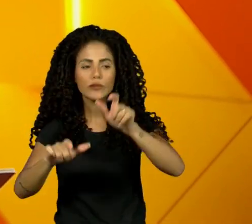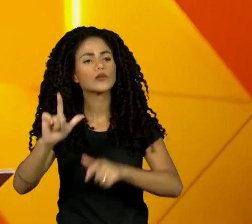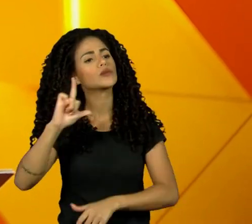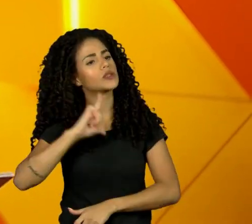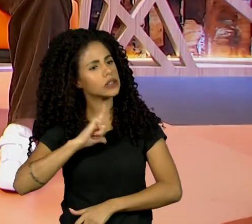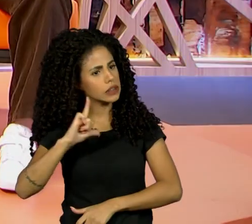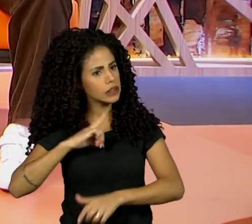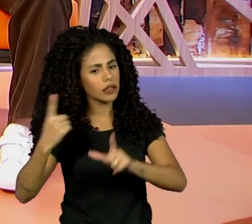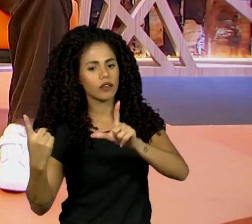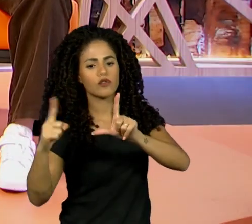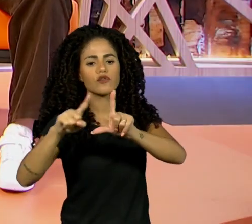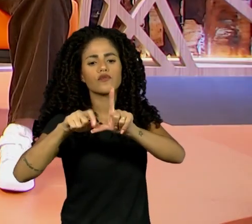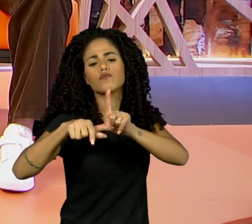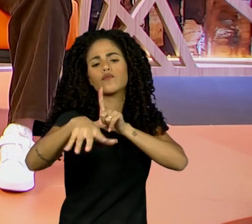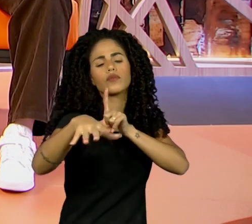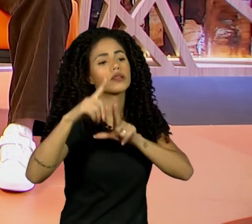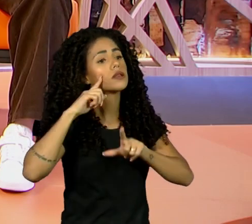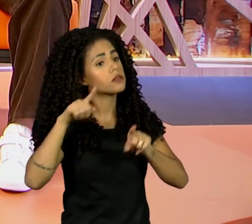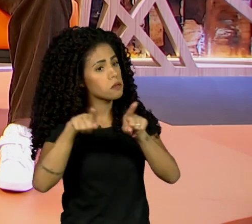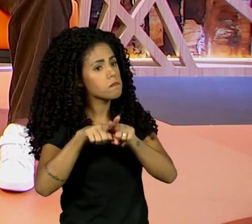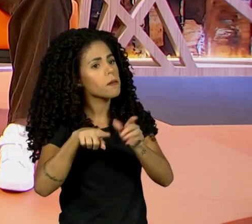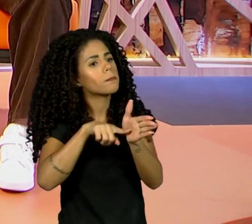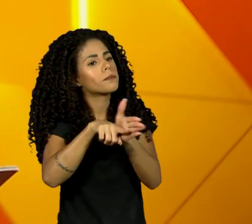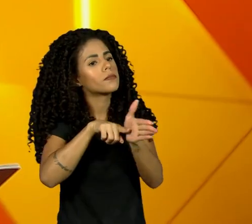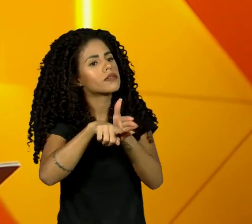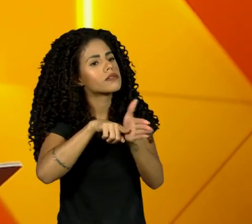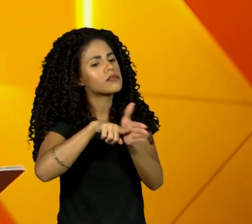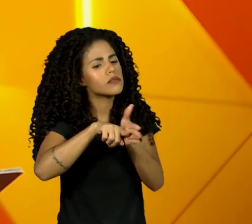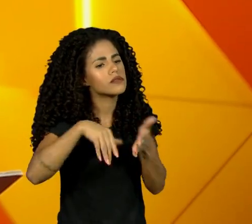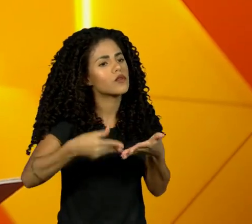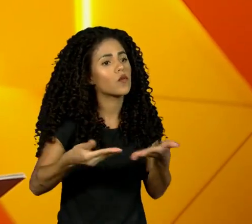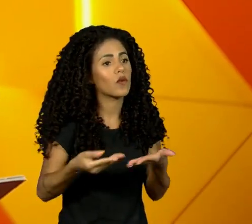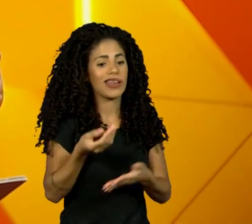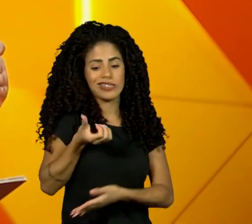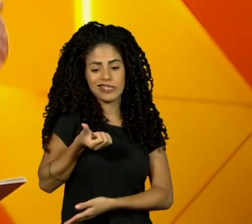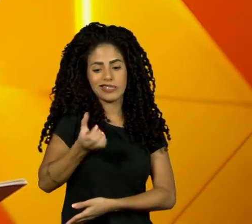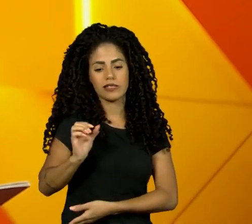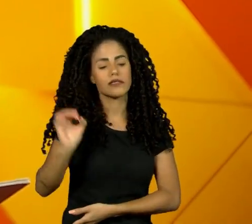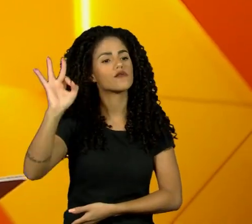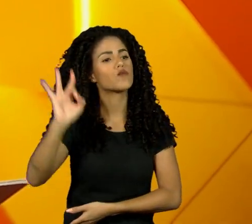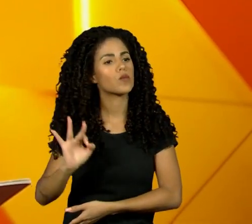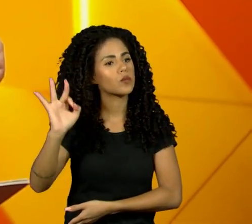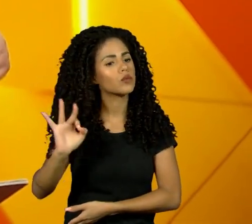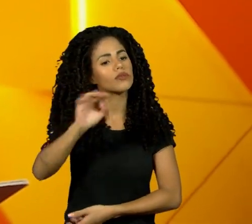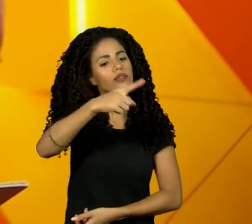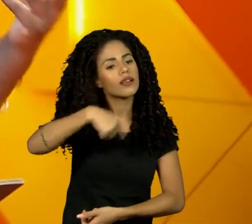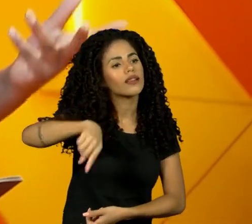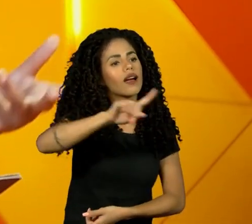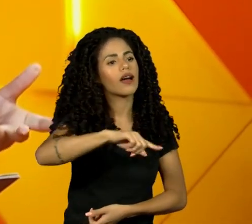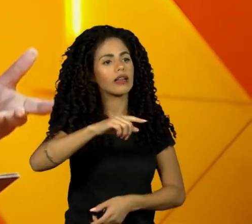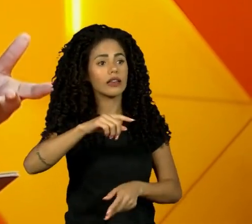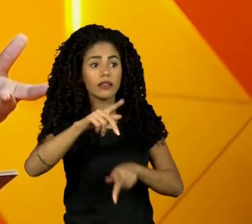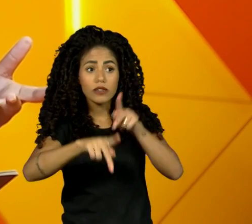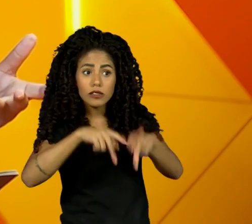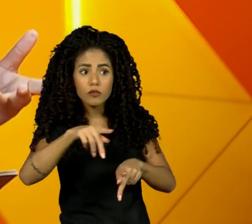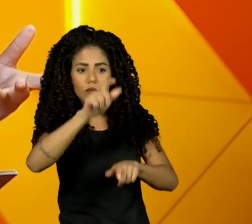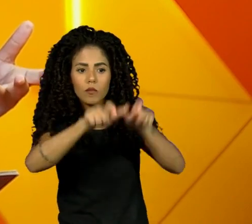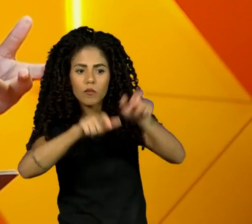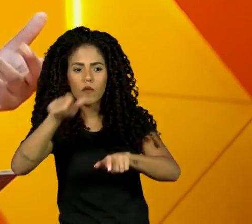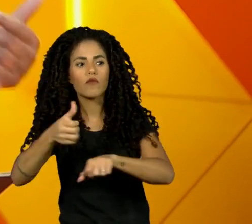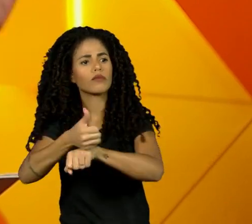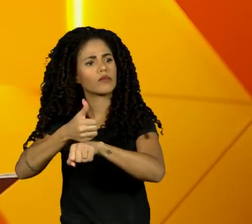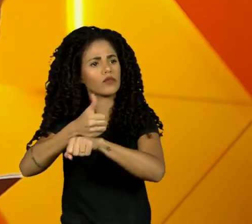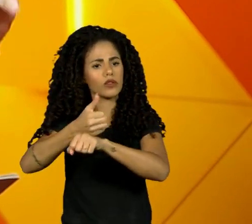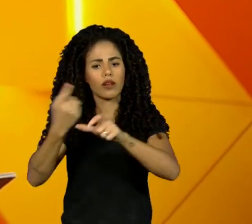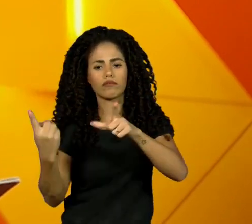de favela. E tem uma pesquisa que eles fizeram recente que diz que 60% desses influenciadores que eles atendem